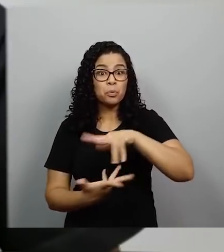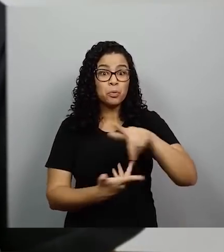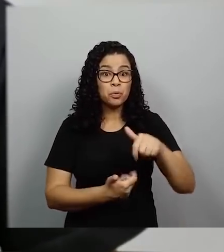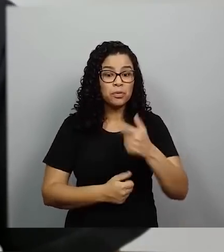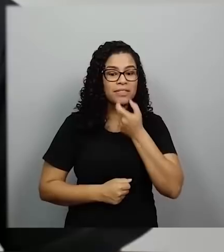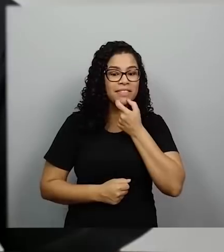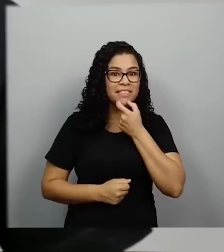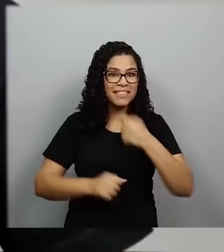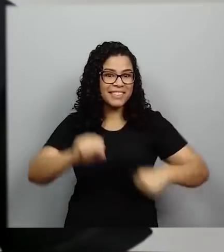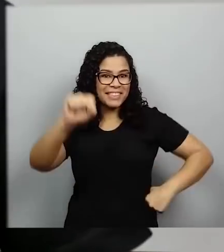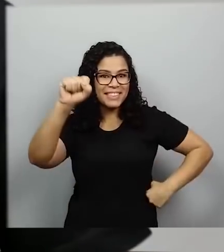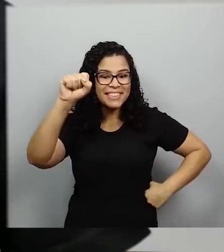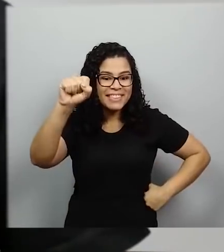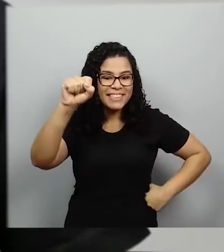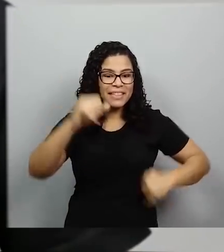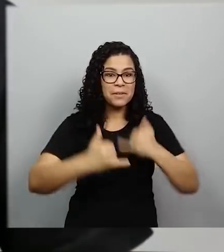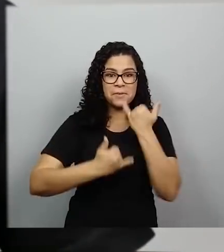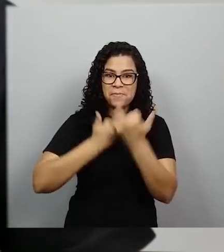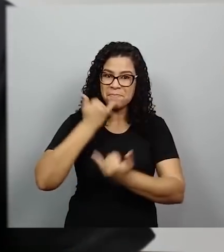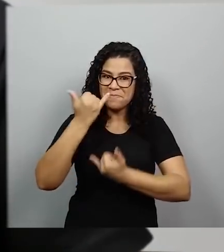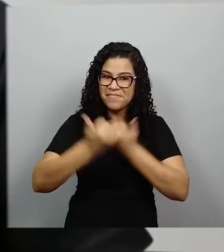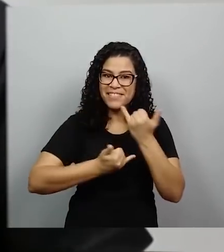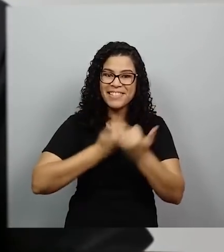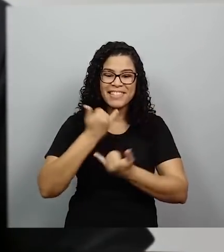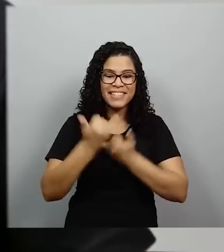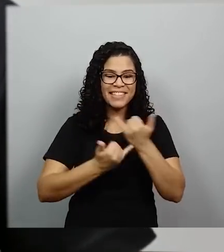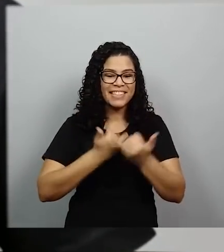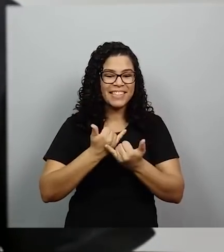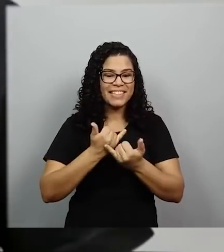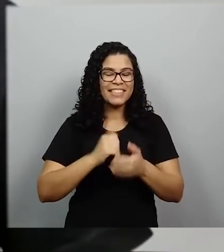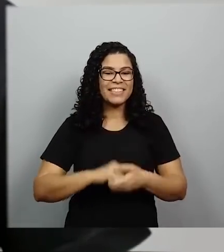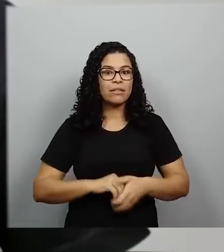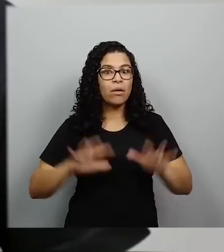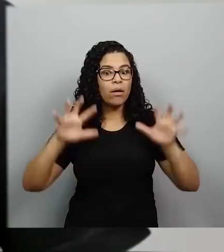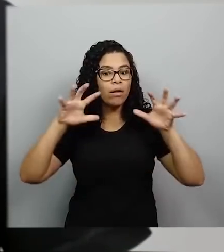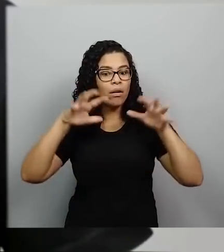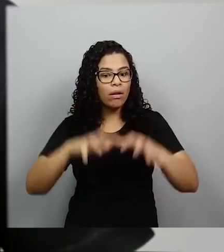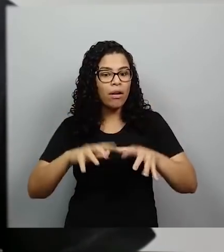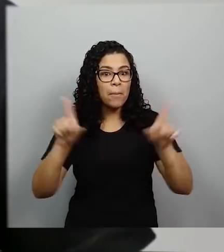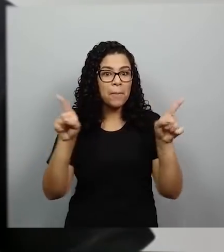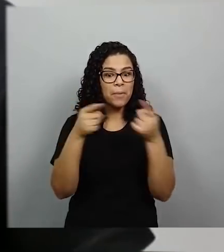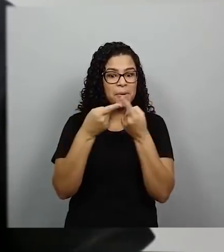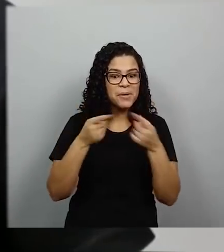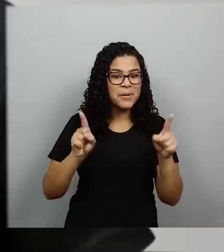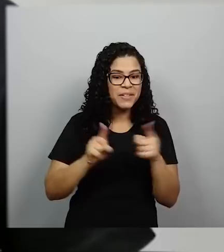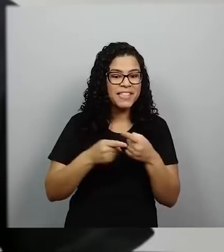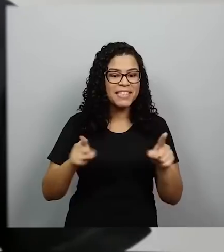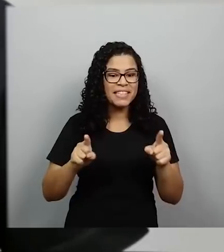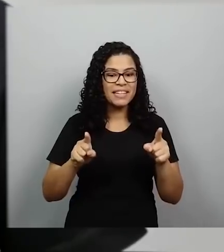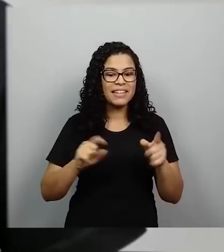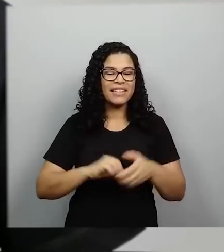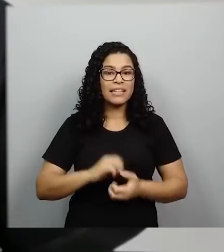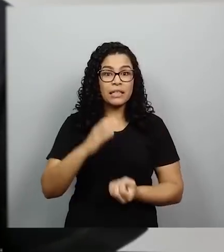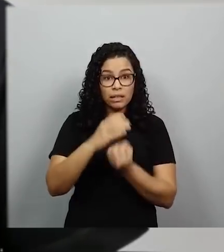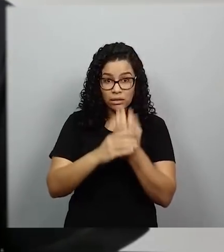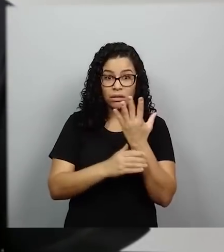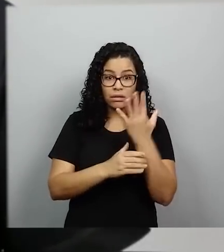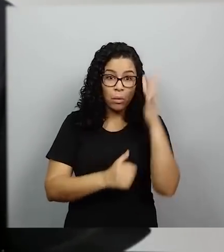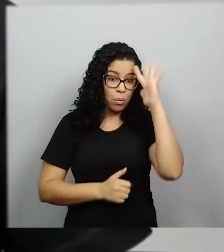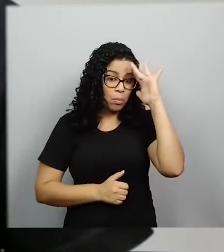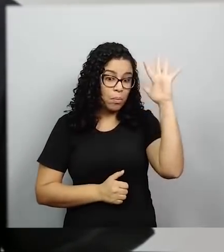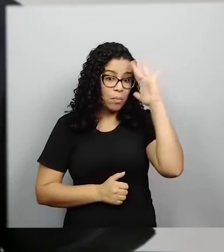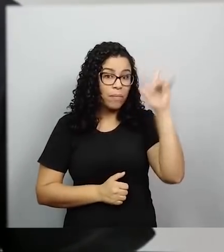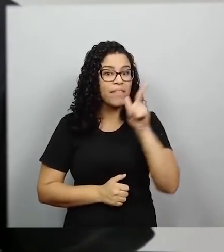world, superheroes, brincadeiras, tales, music, great